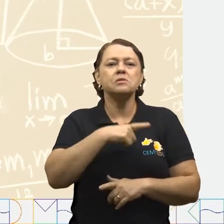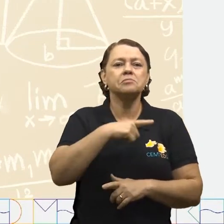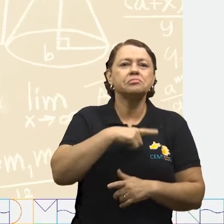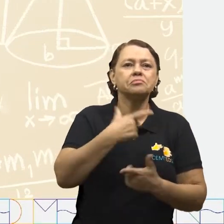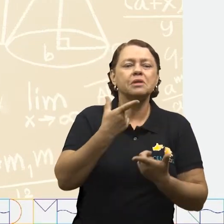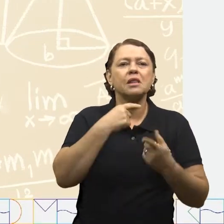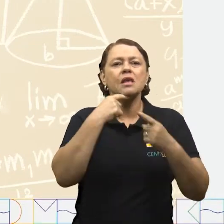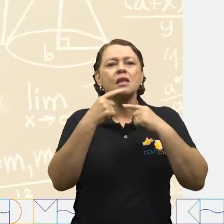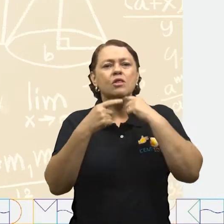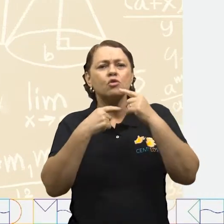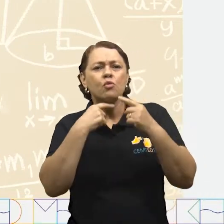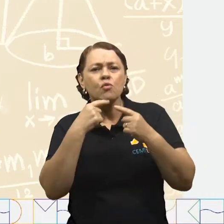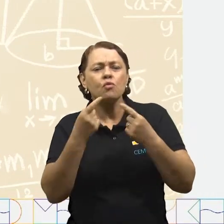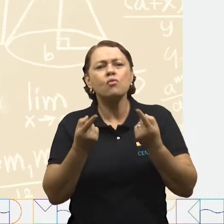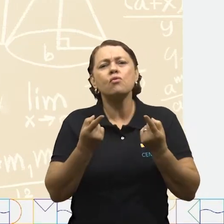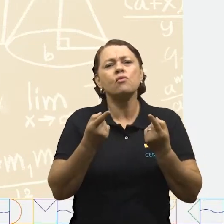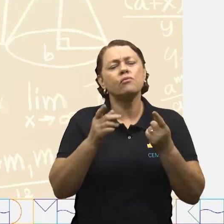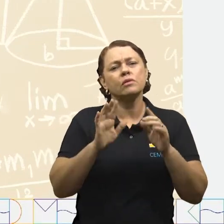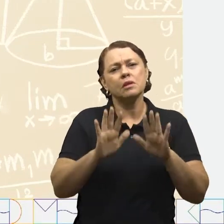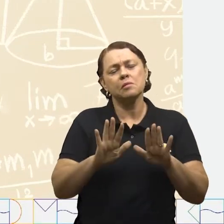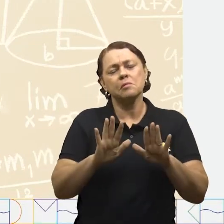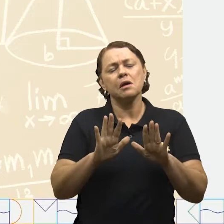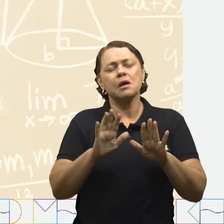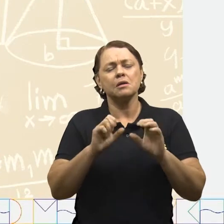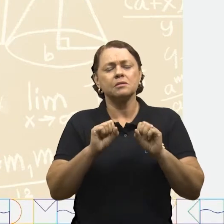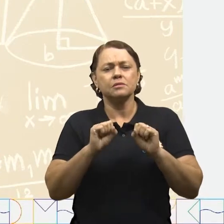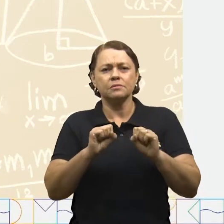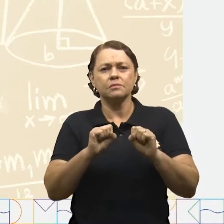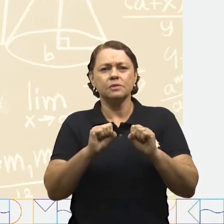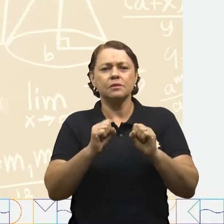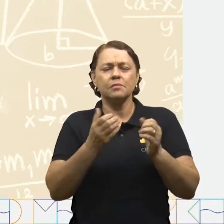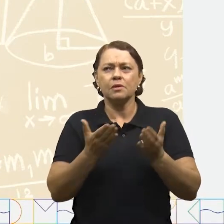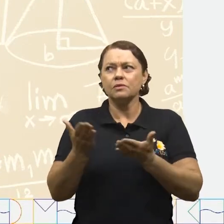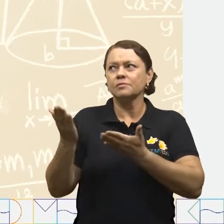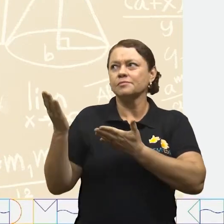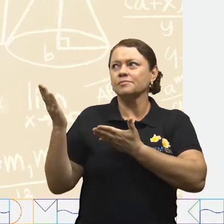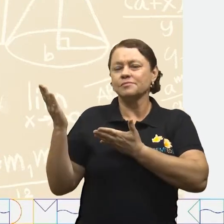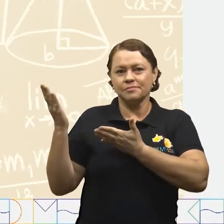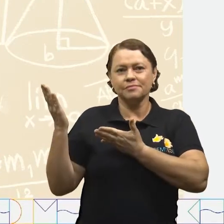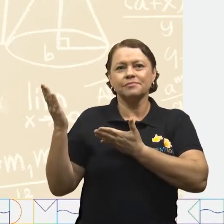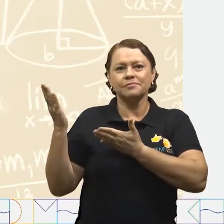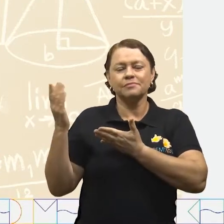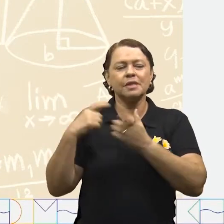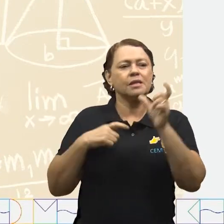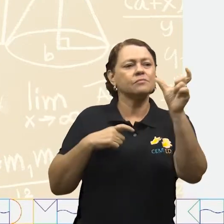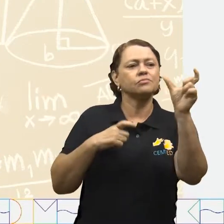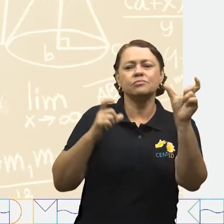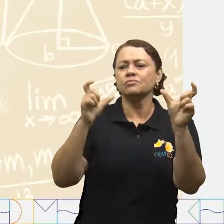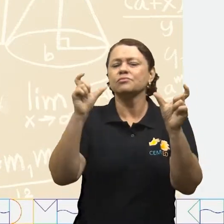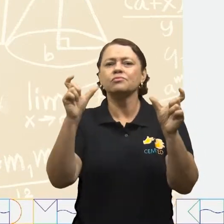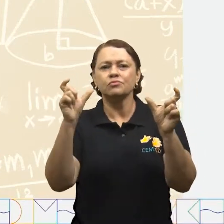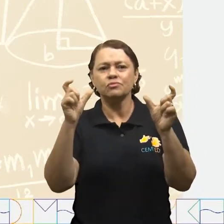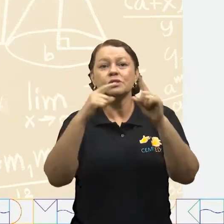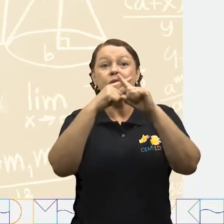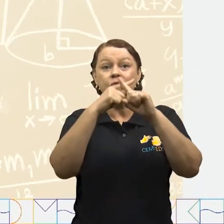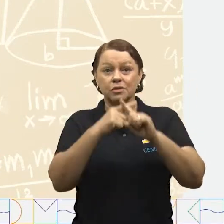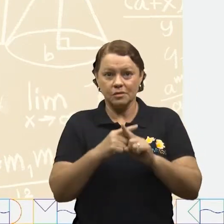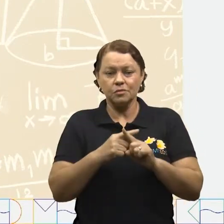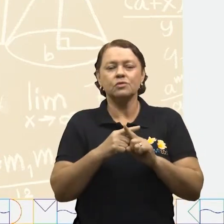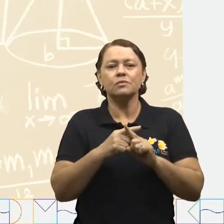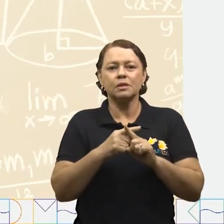tenha entendido muito bem a multiplicação é ver os termos multiplicativos